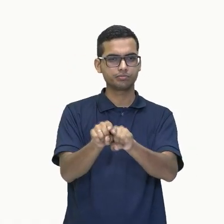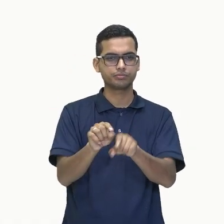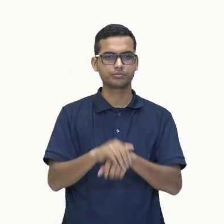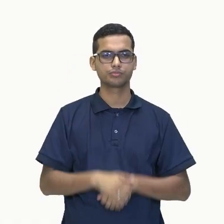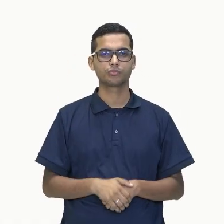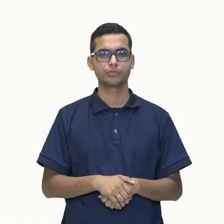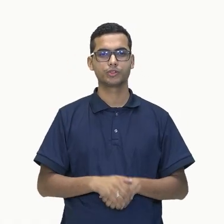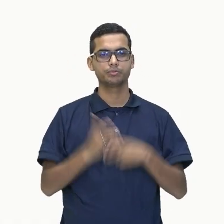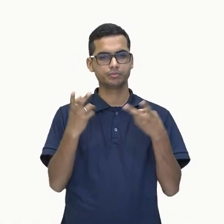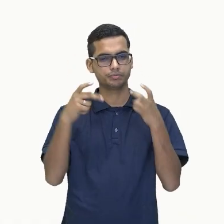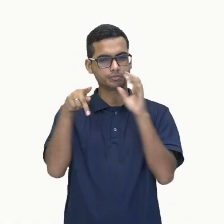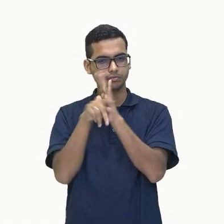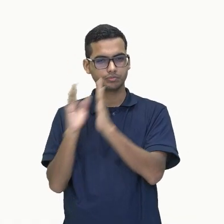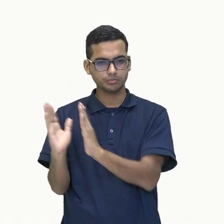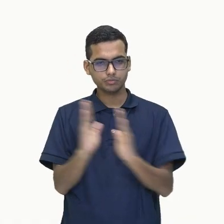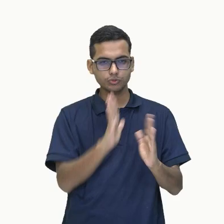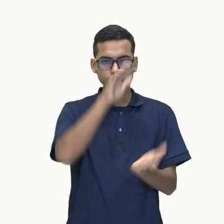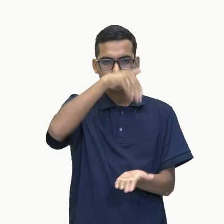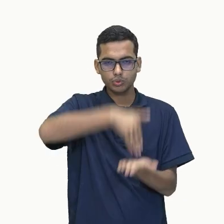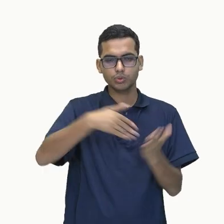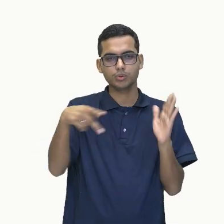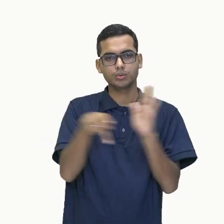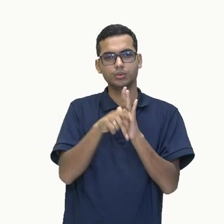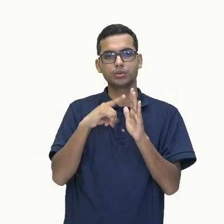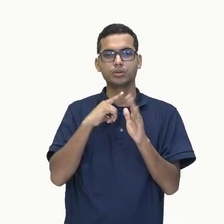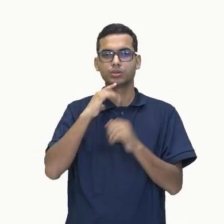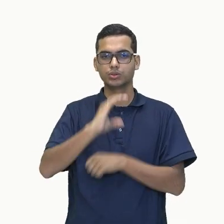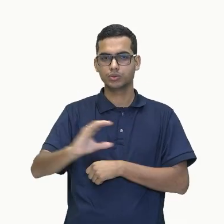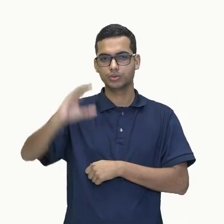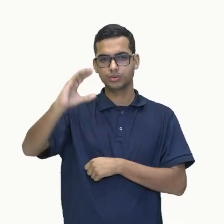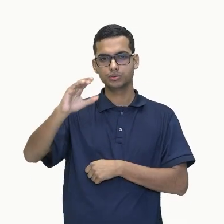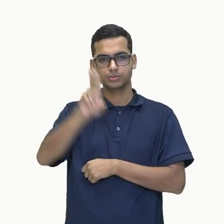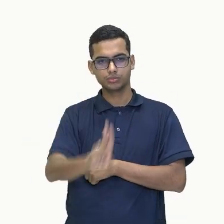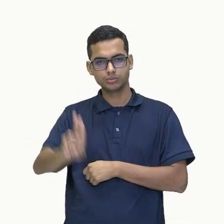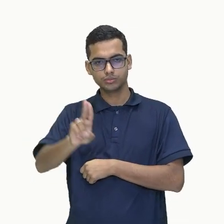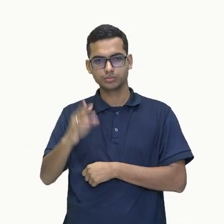Como C, a gente vai ter aqui a segunda base